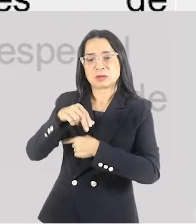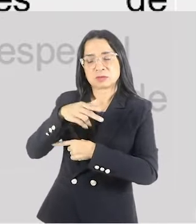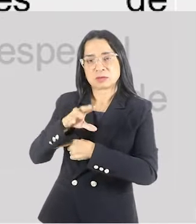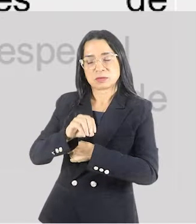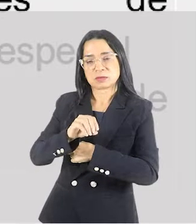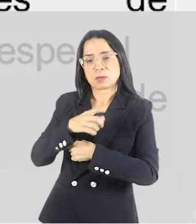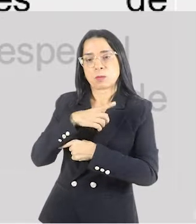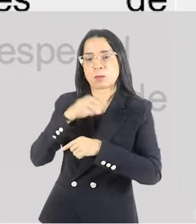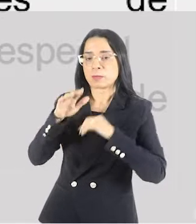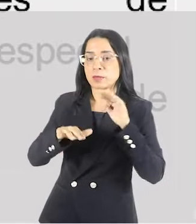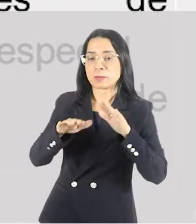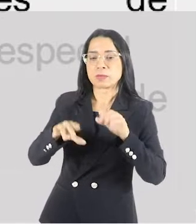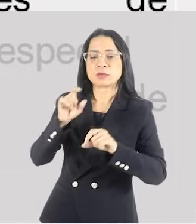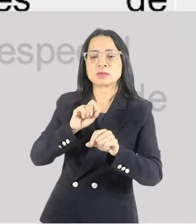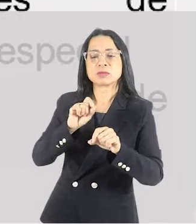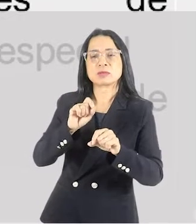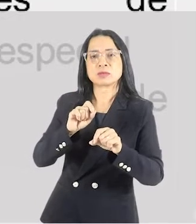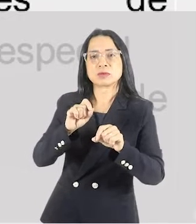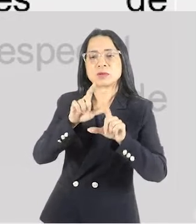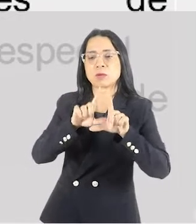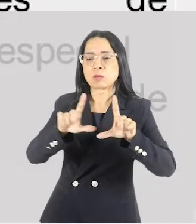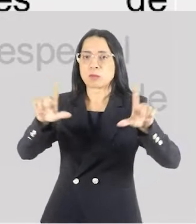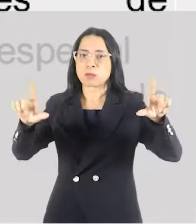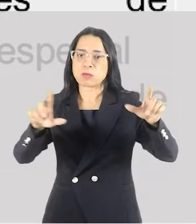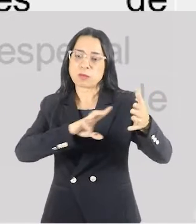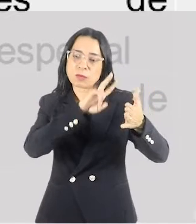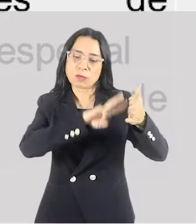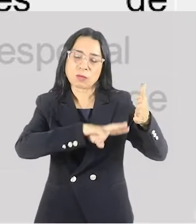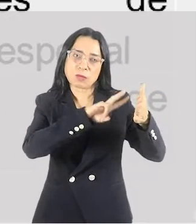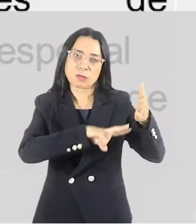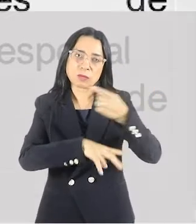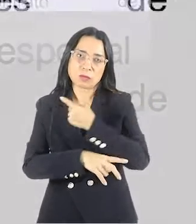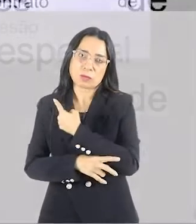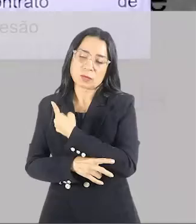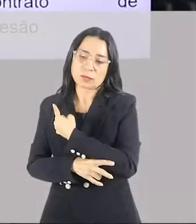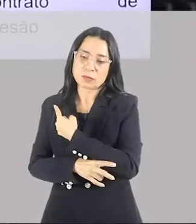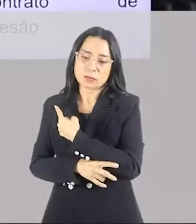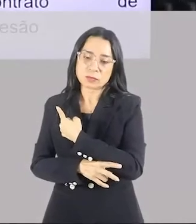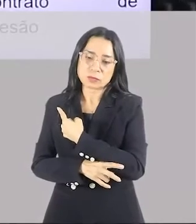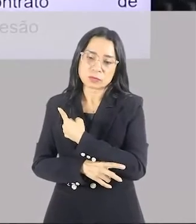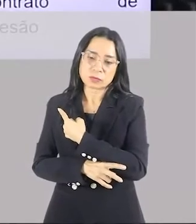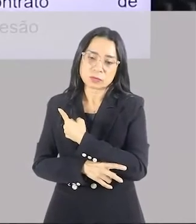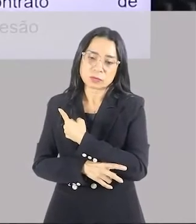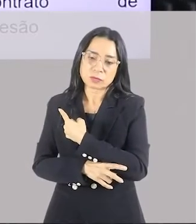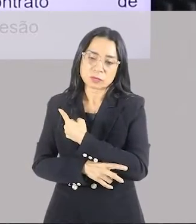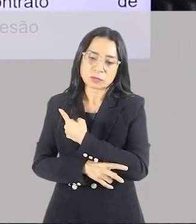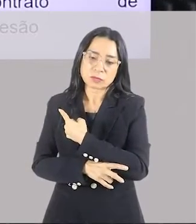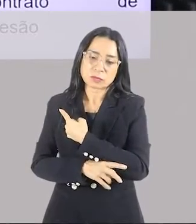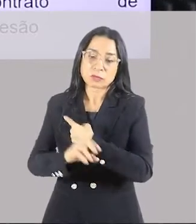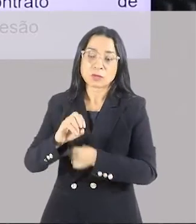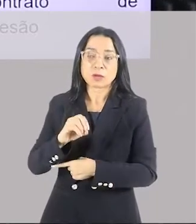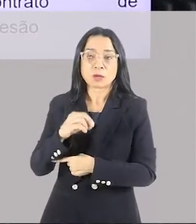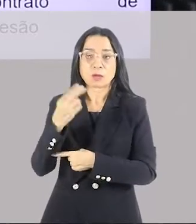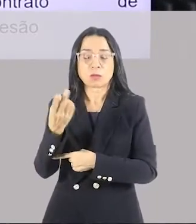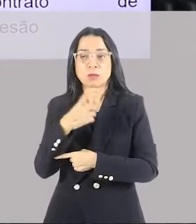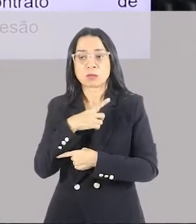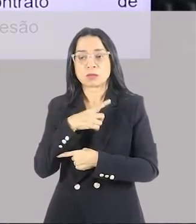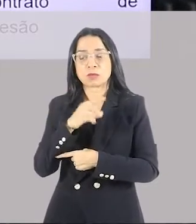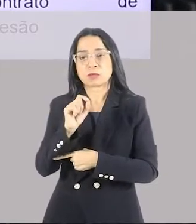de autorização legislativa expressa para a sua celebração. Ou seja, eu só vou